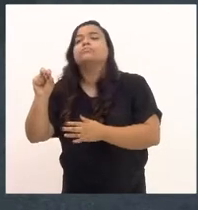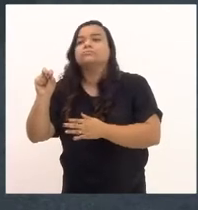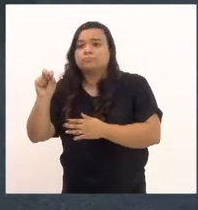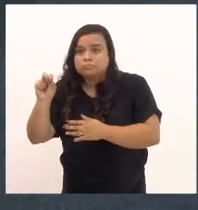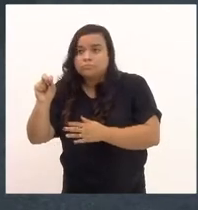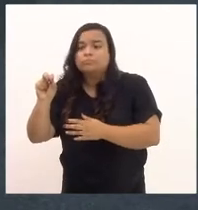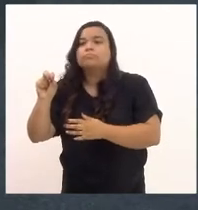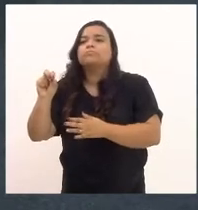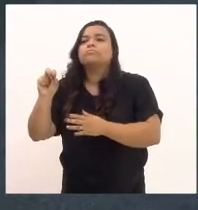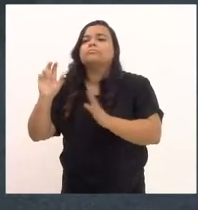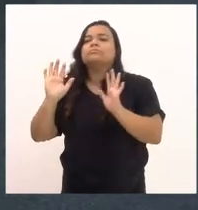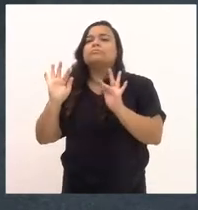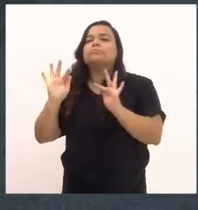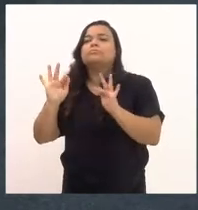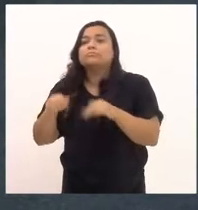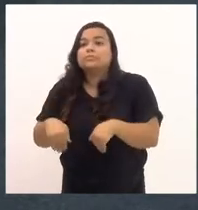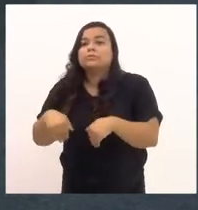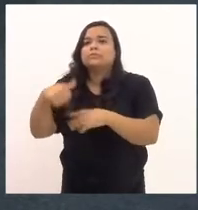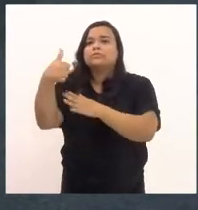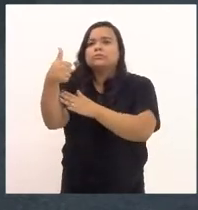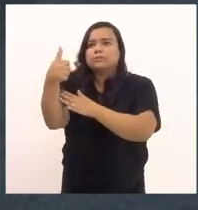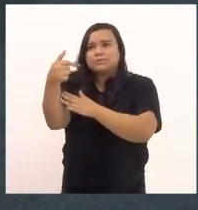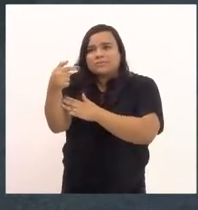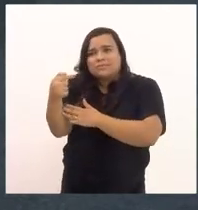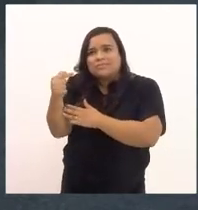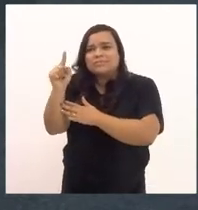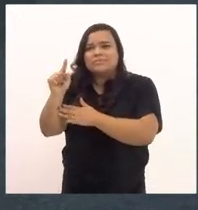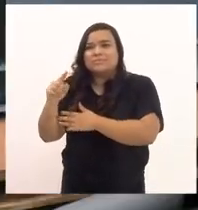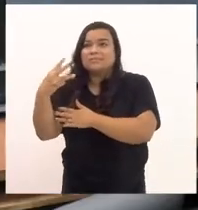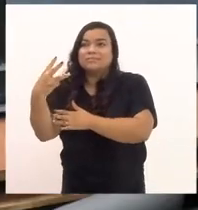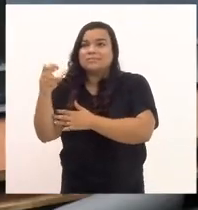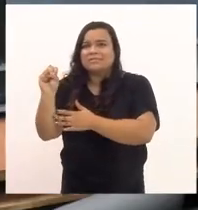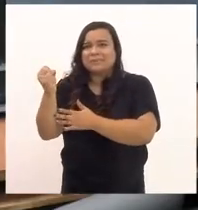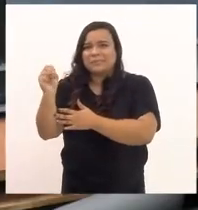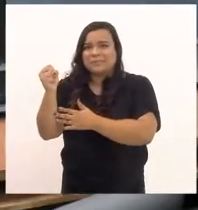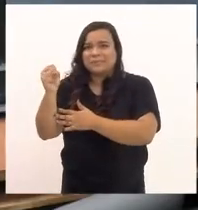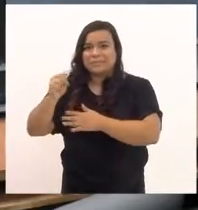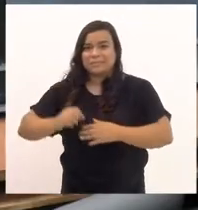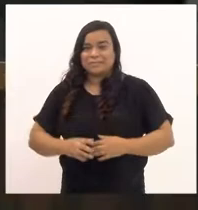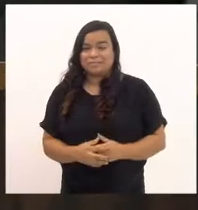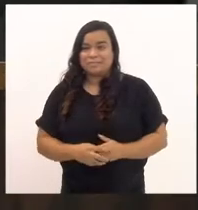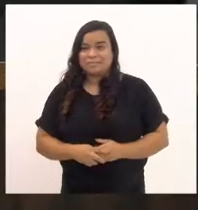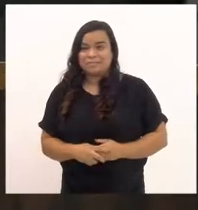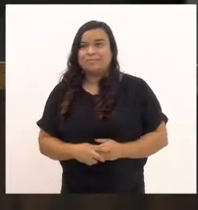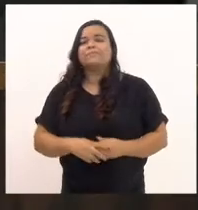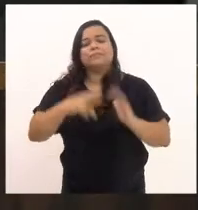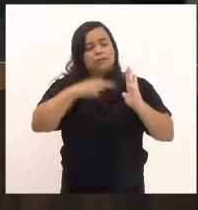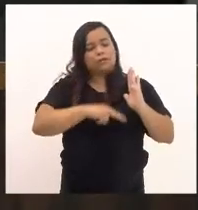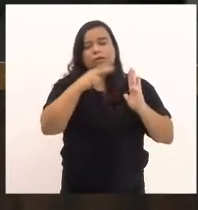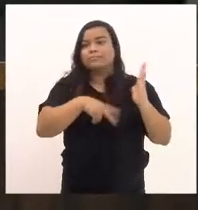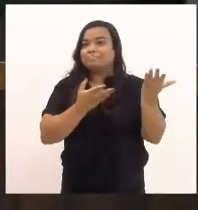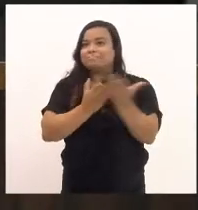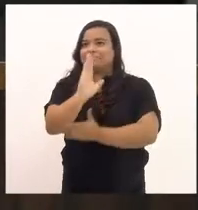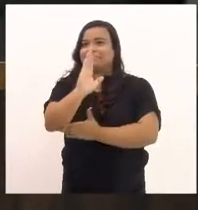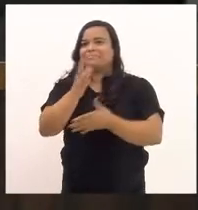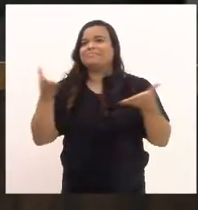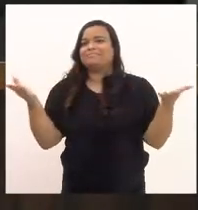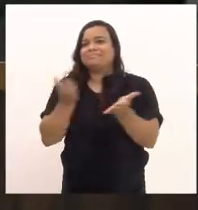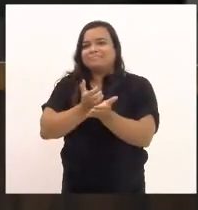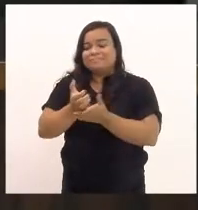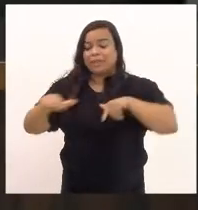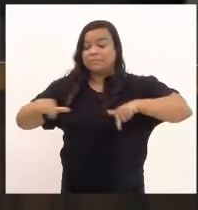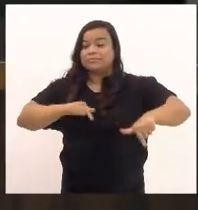encerrou-se às 17 horas e 38 minutos. Lida e aprovada a ata, passa-se ao